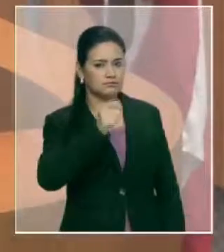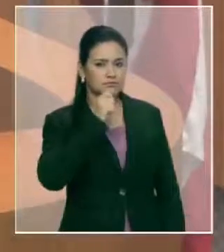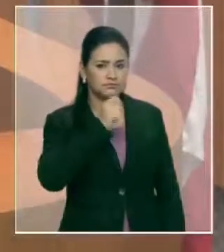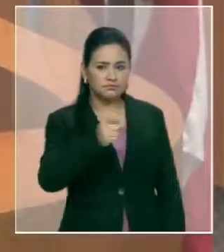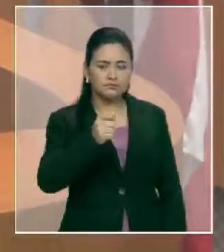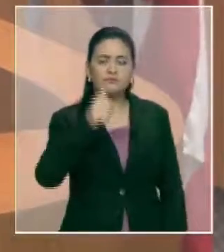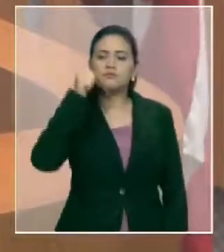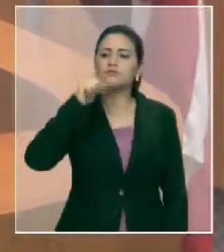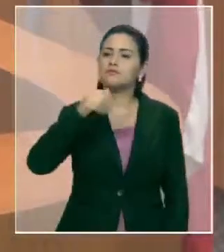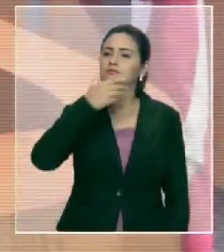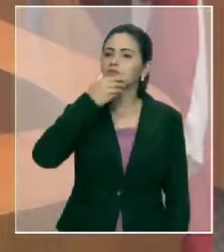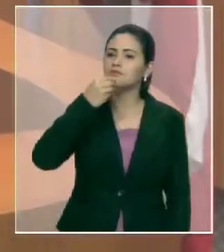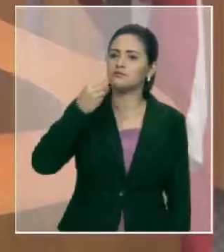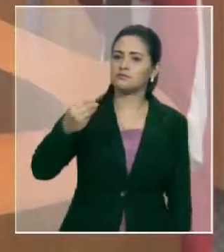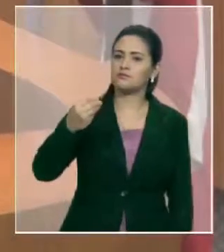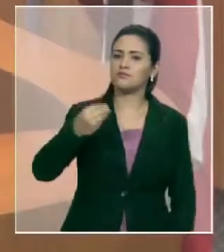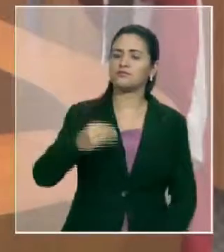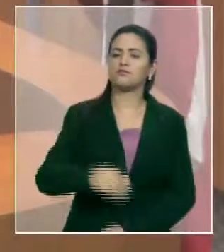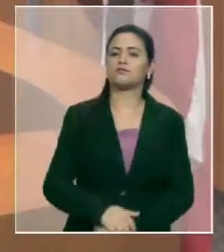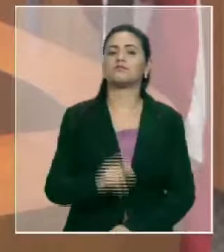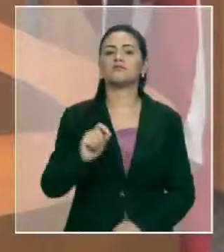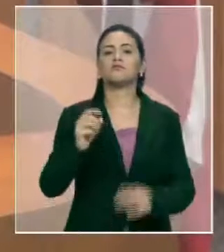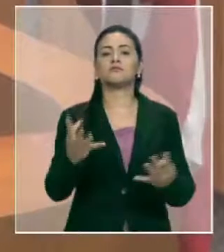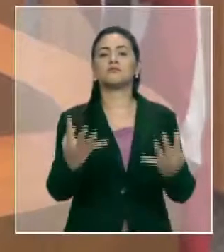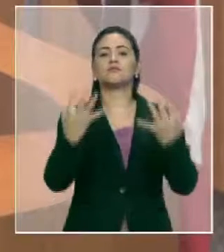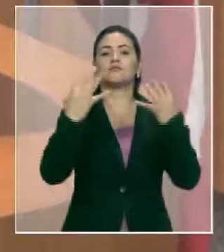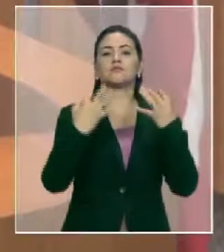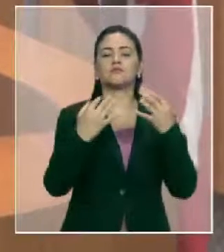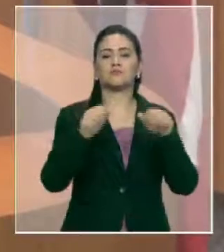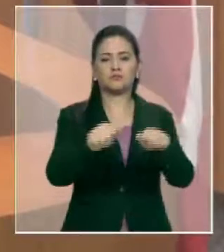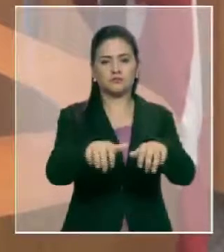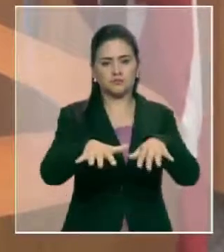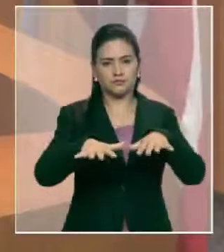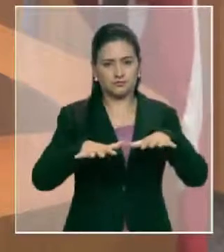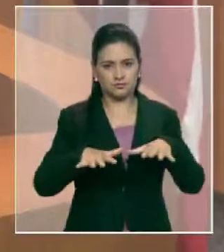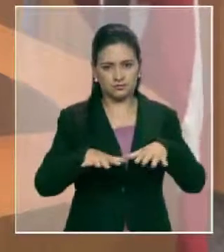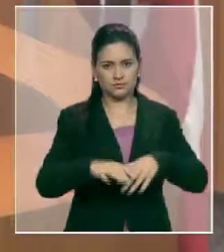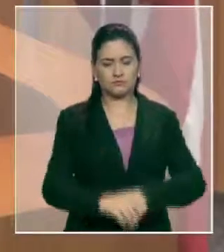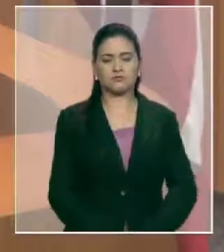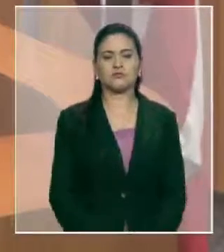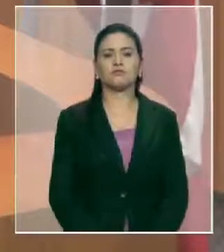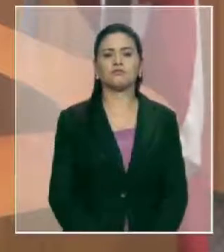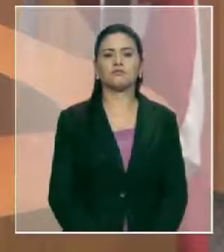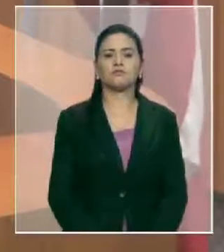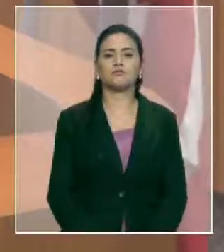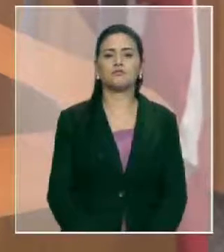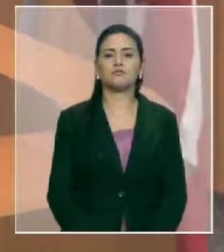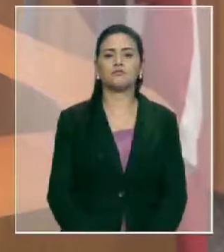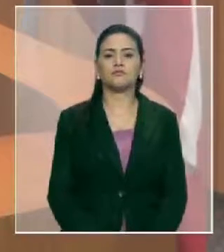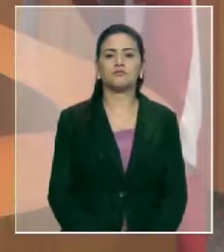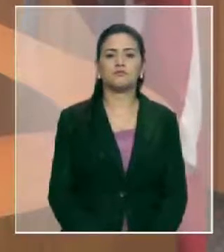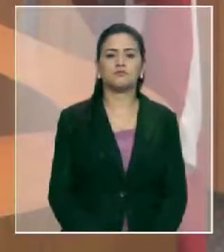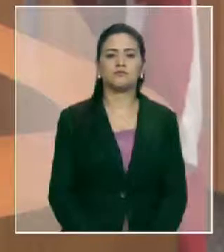senhoras e senhores que acompanham esta sessão, de forma muito especial